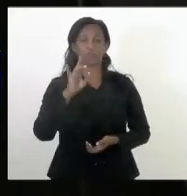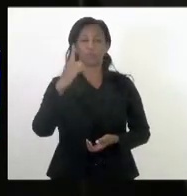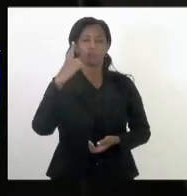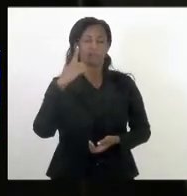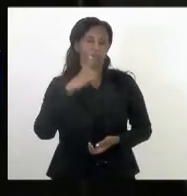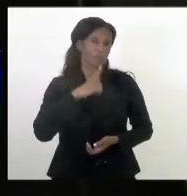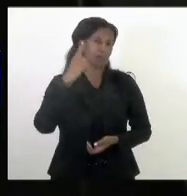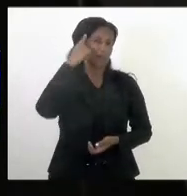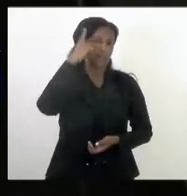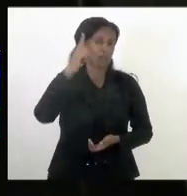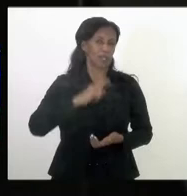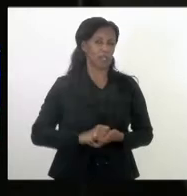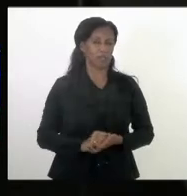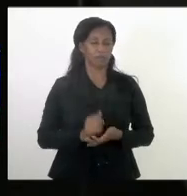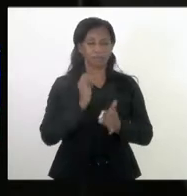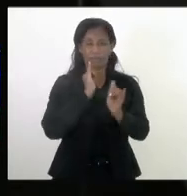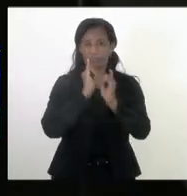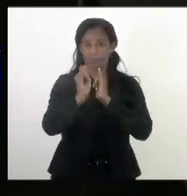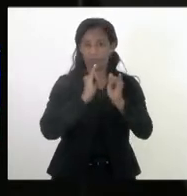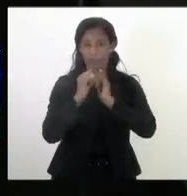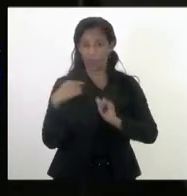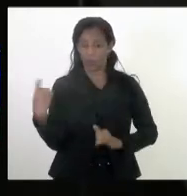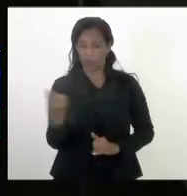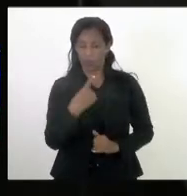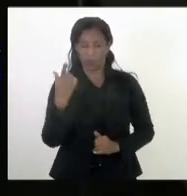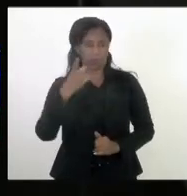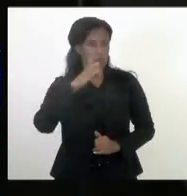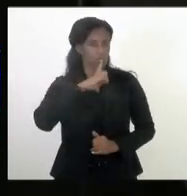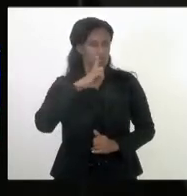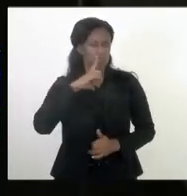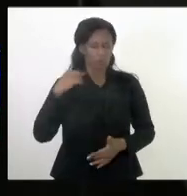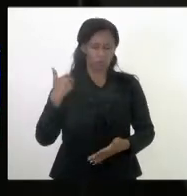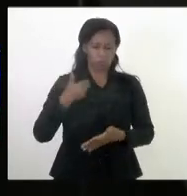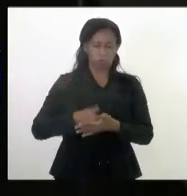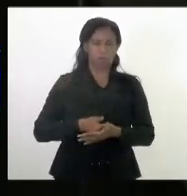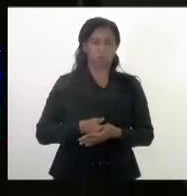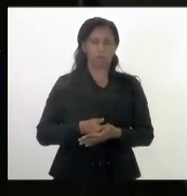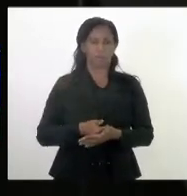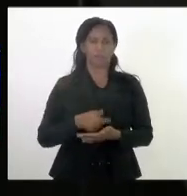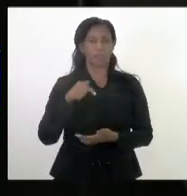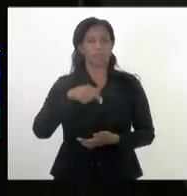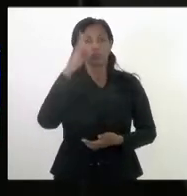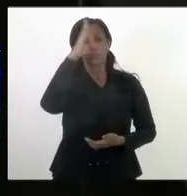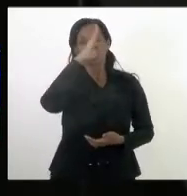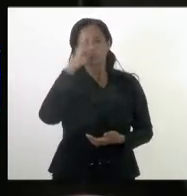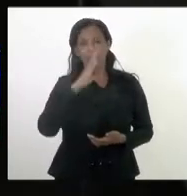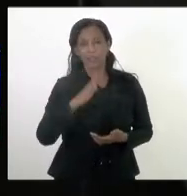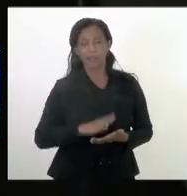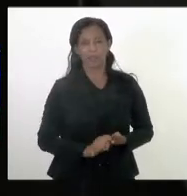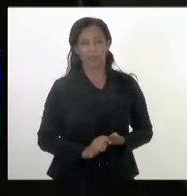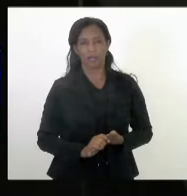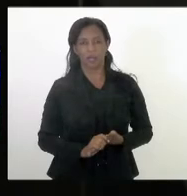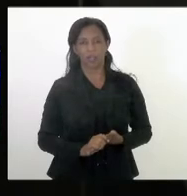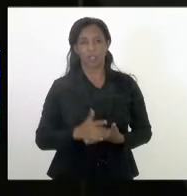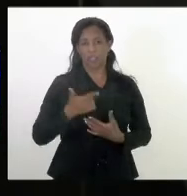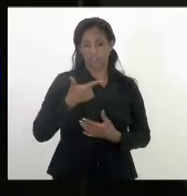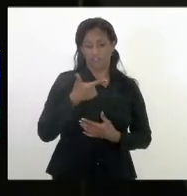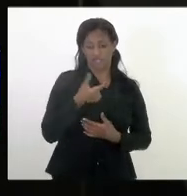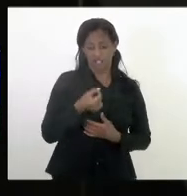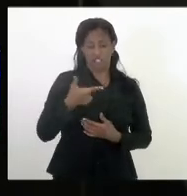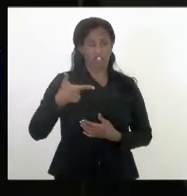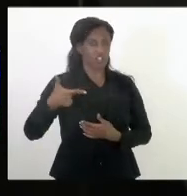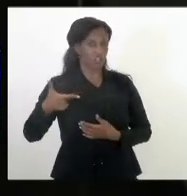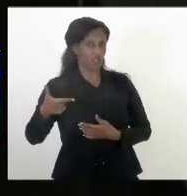ideia, os dados que nós temos muito recentes é que os brasileiros, que em